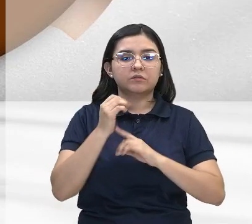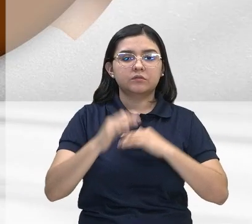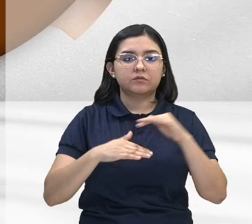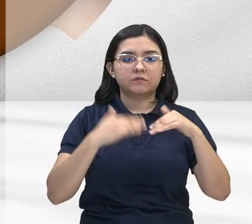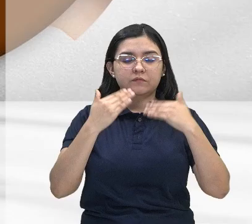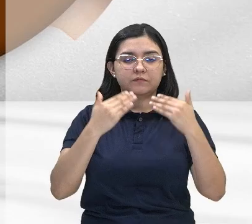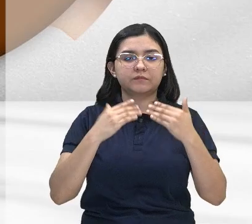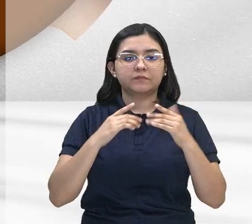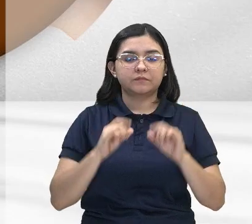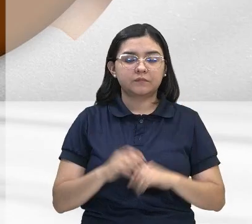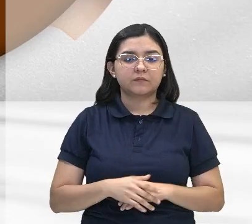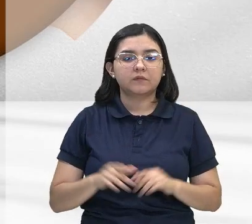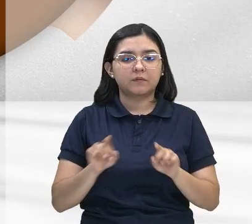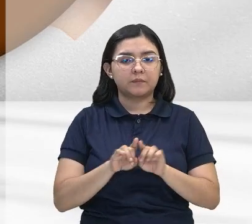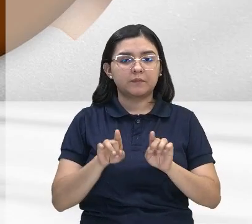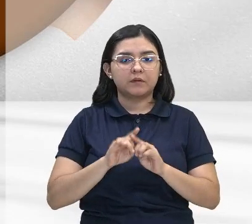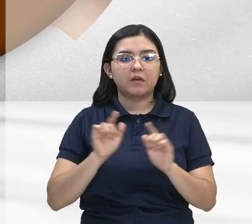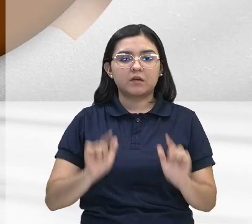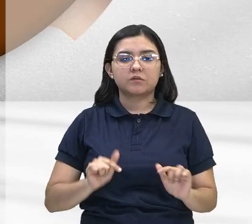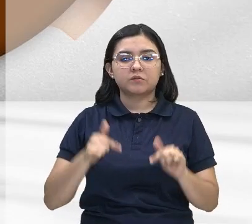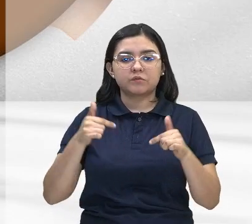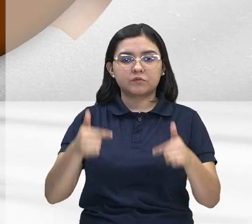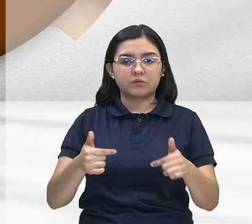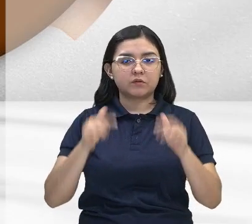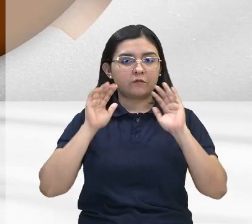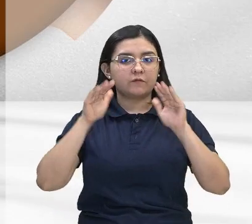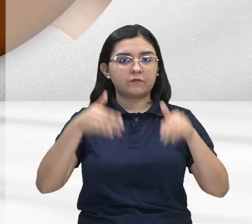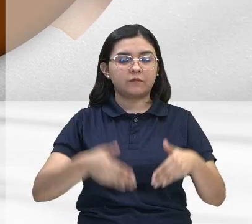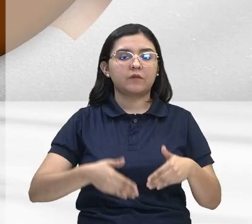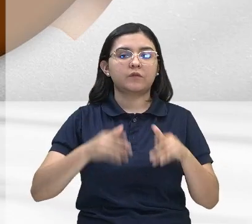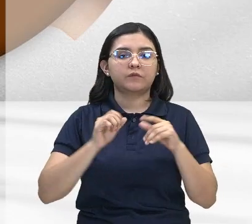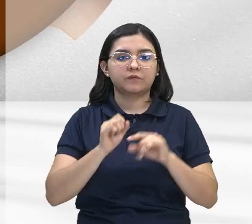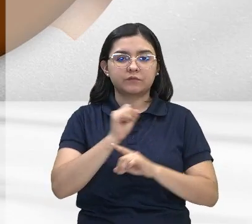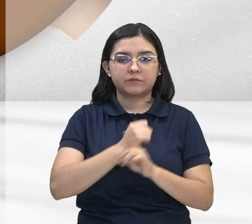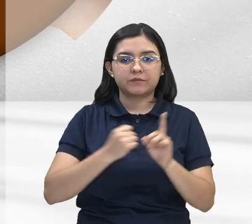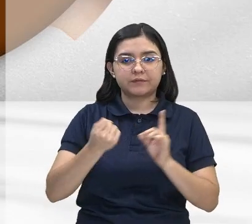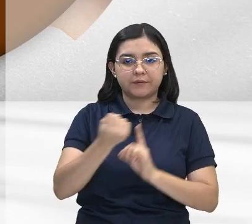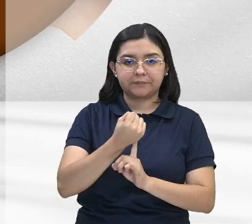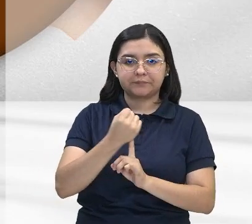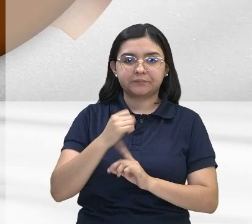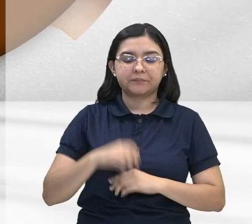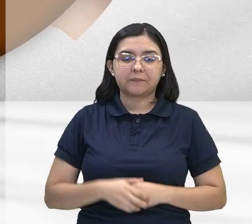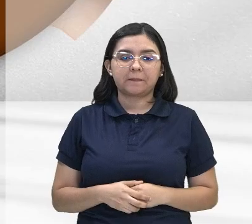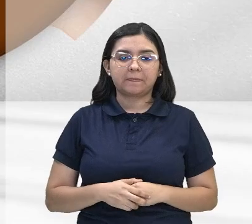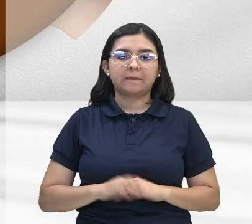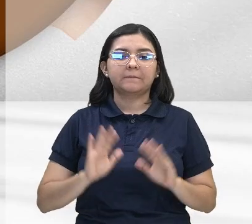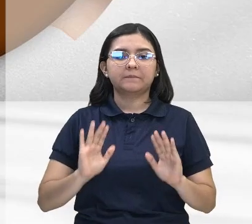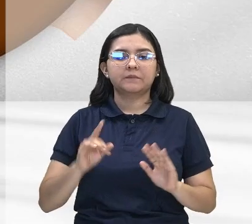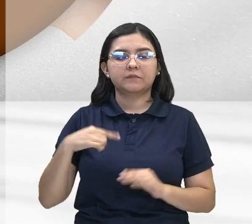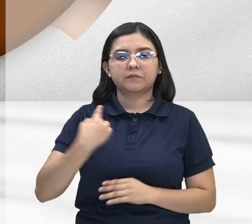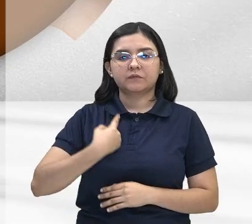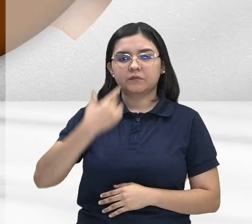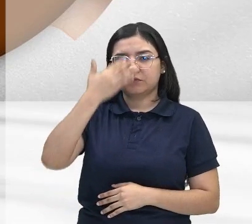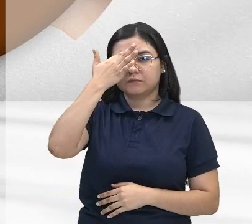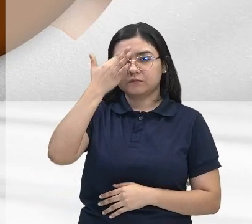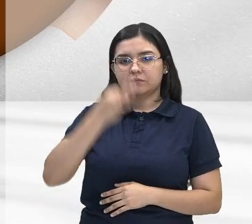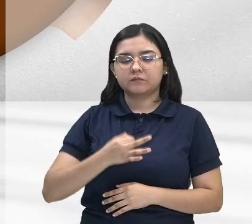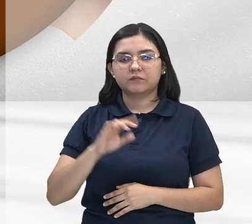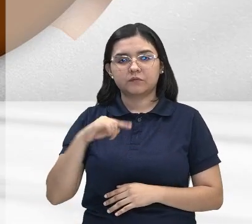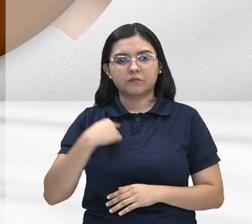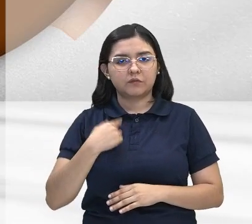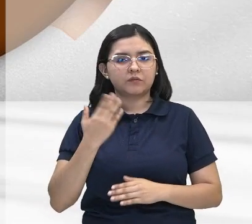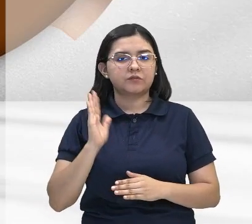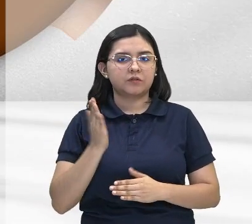de atividades de interesse puramente social. Só para reforçar aquilo que nós